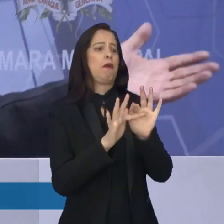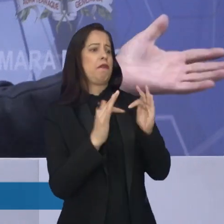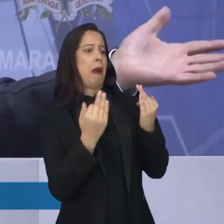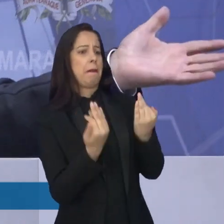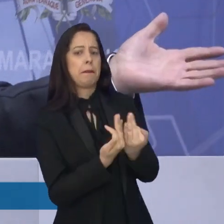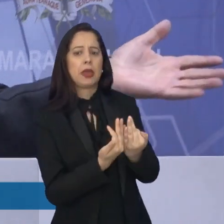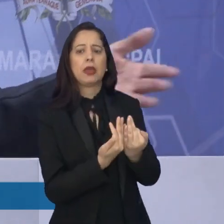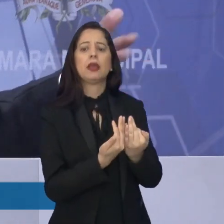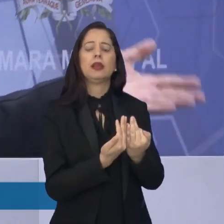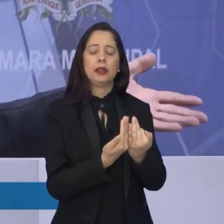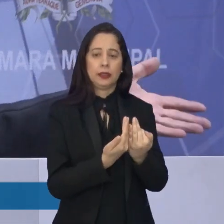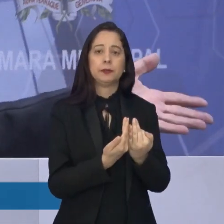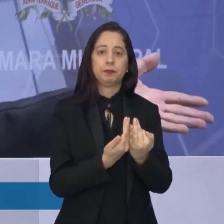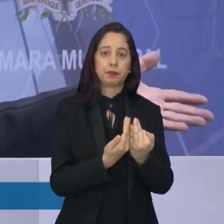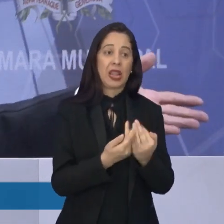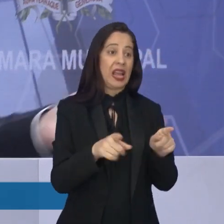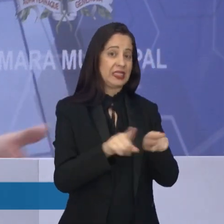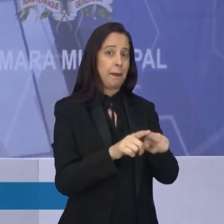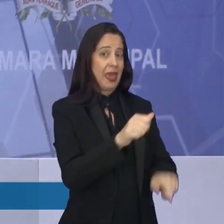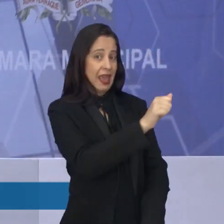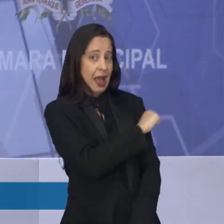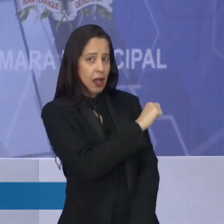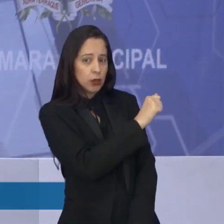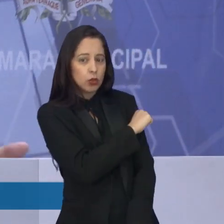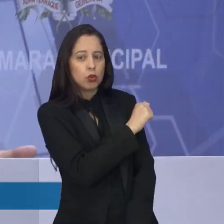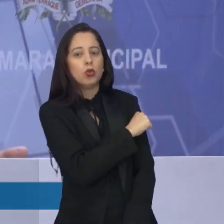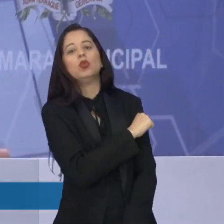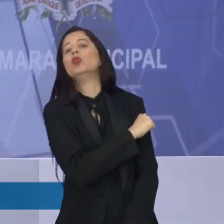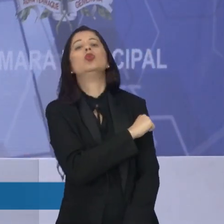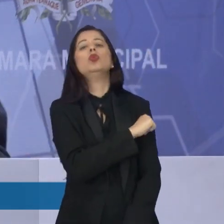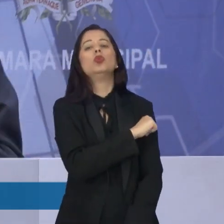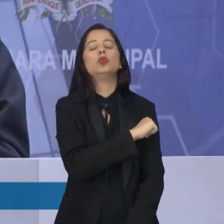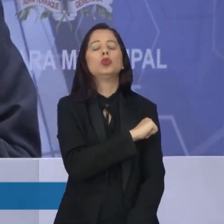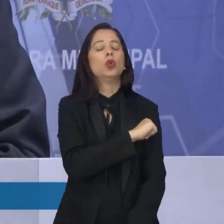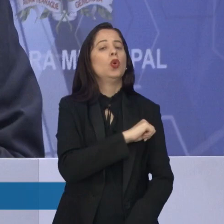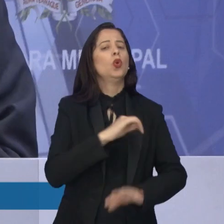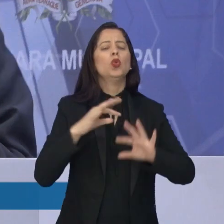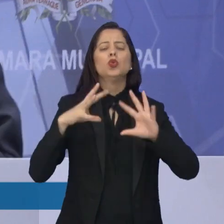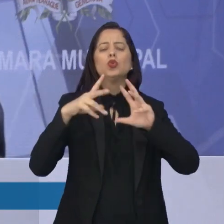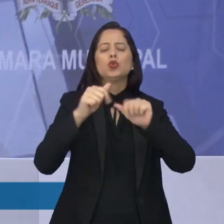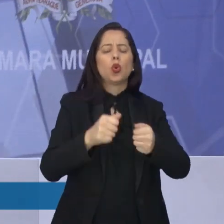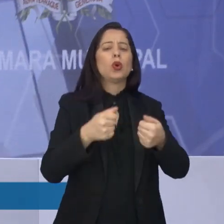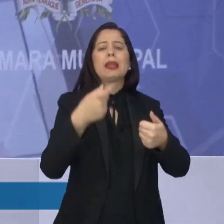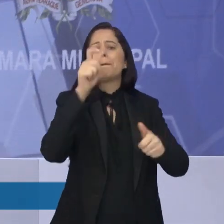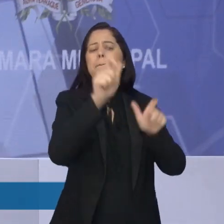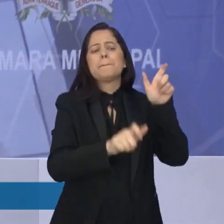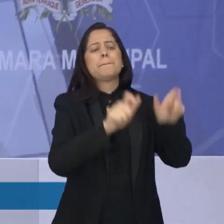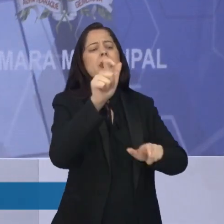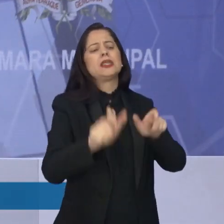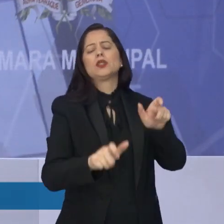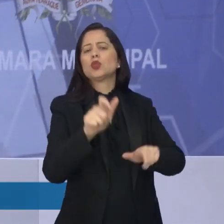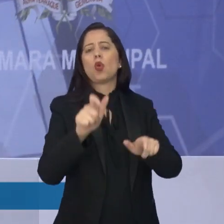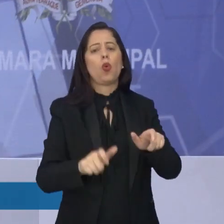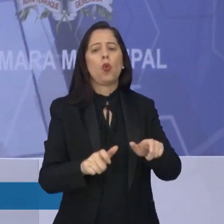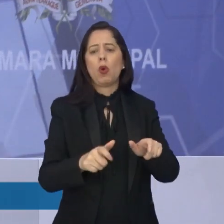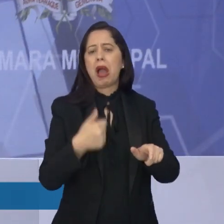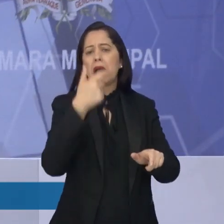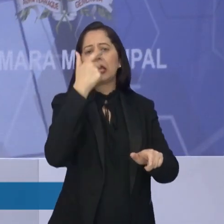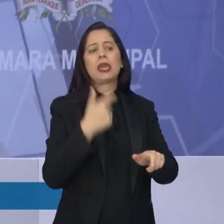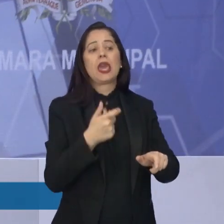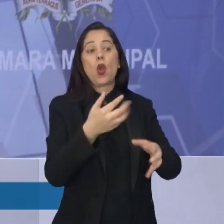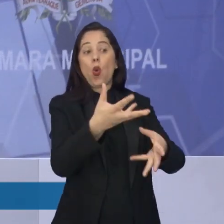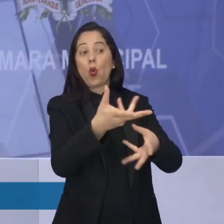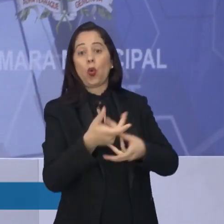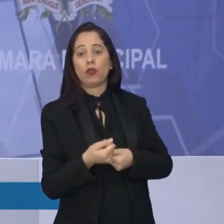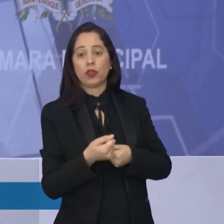acadêmicos, e na vida acadêmica o que não falta é convidado, né, Camuncha? Membro de banca externa, de mestrado, doutorado, conferencista, todos,